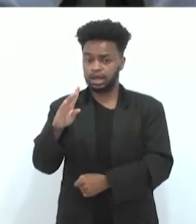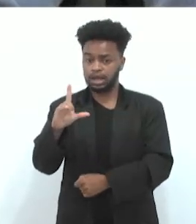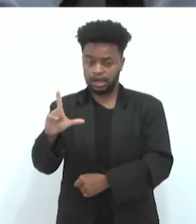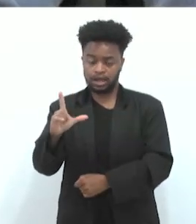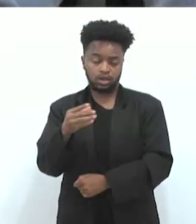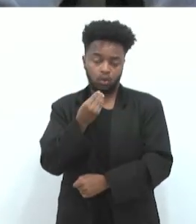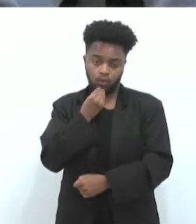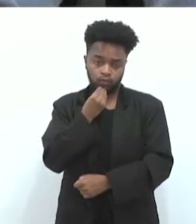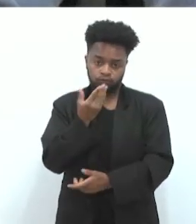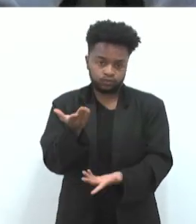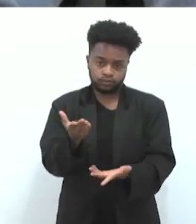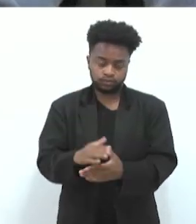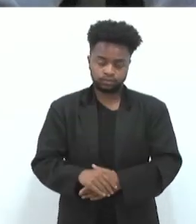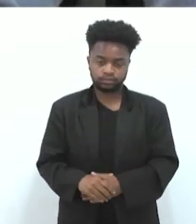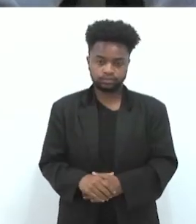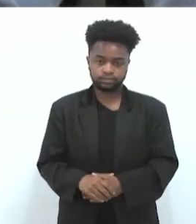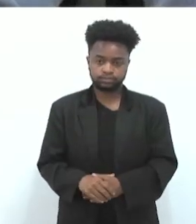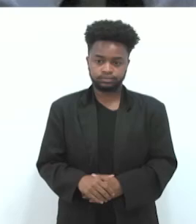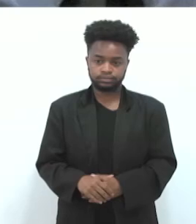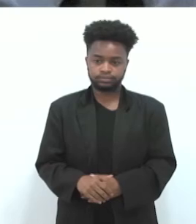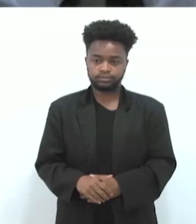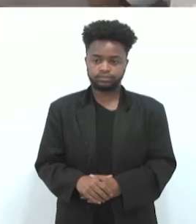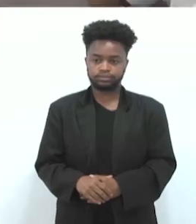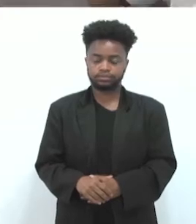está aqui. Chico acabou de falar agora.